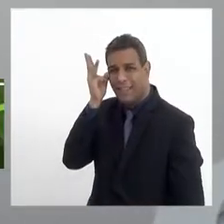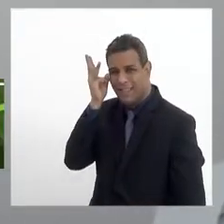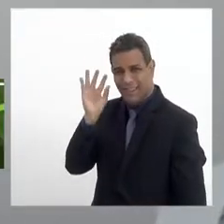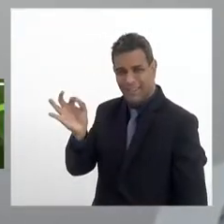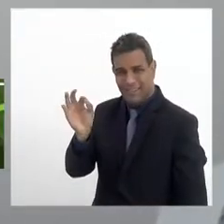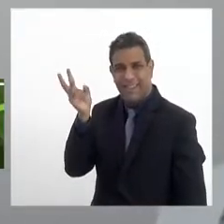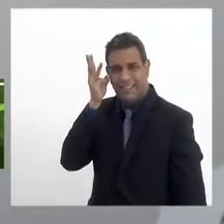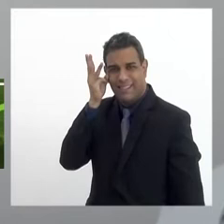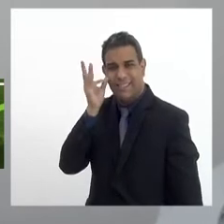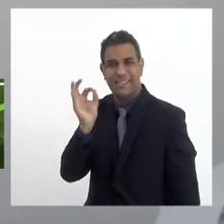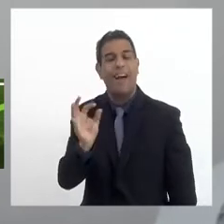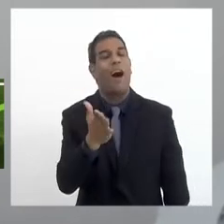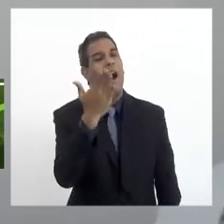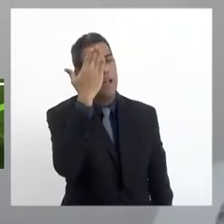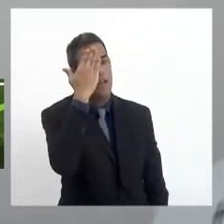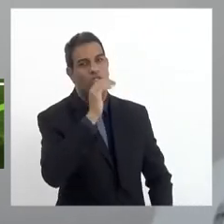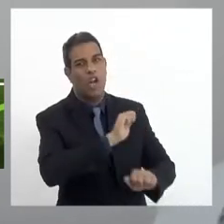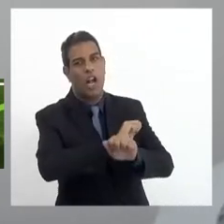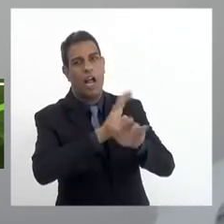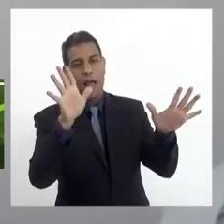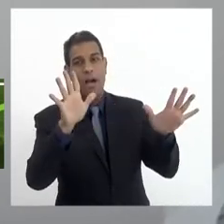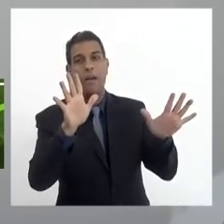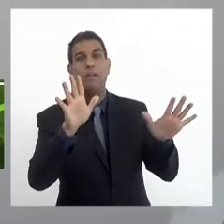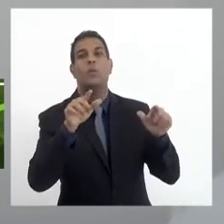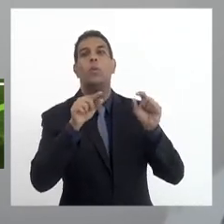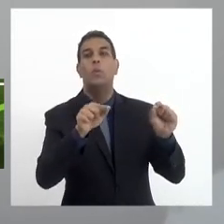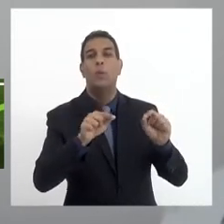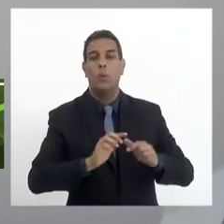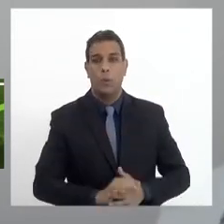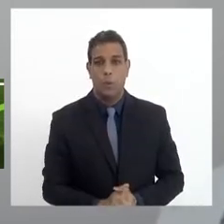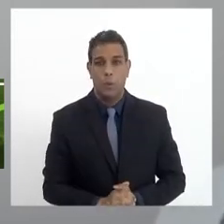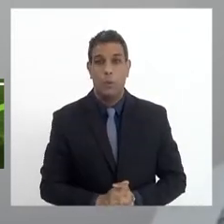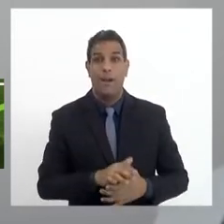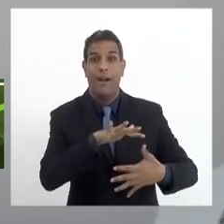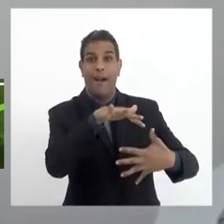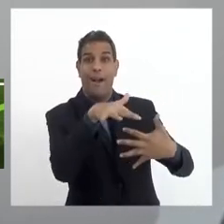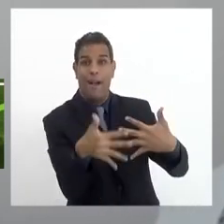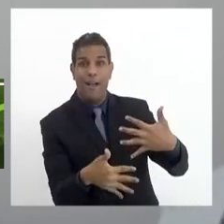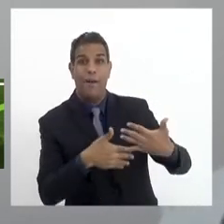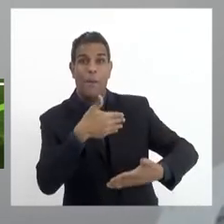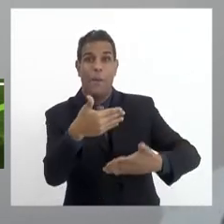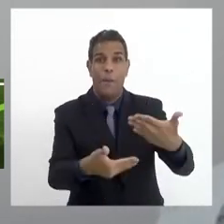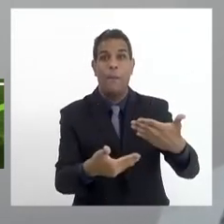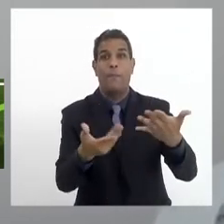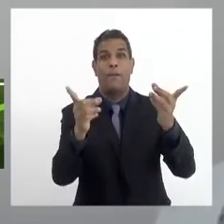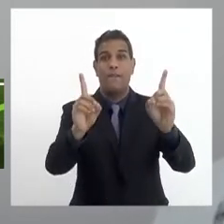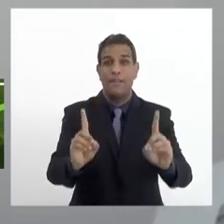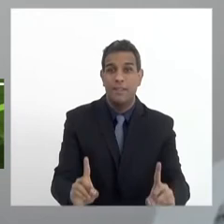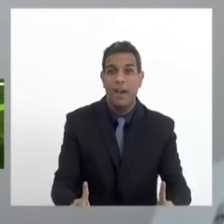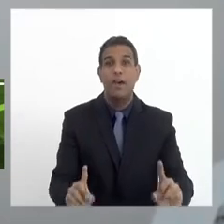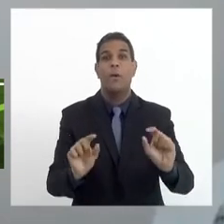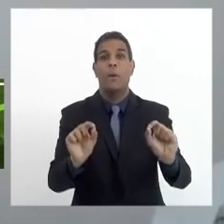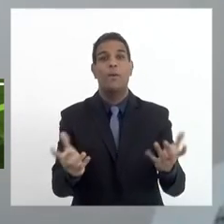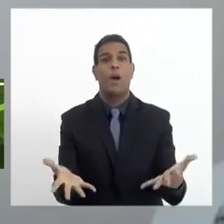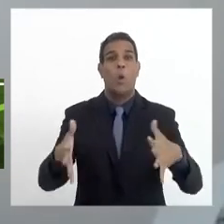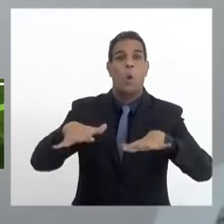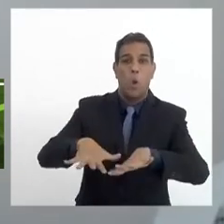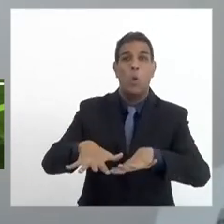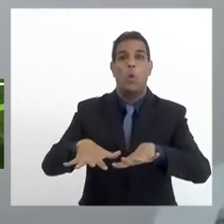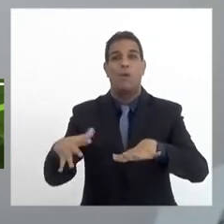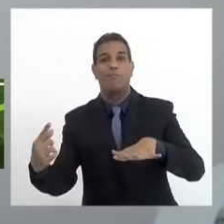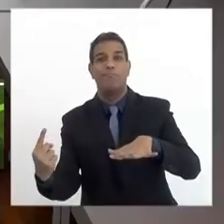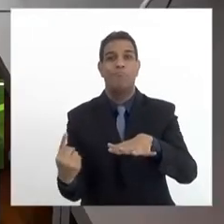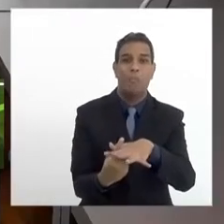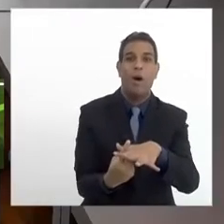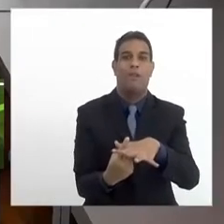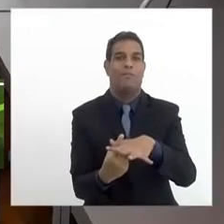Down. Ah, entendi. Eu estou falando com no quesito da lida perfeito. Cotidiana com a questão da inclusão da pessoa com